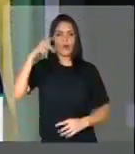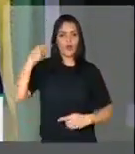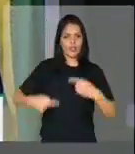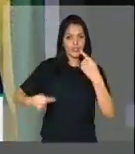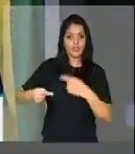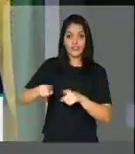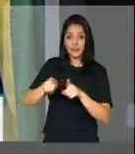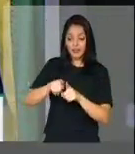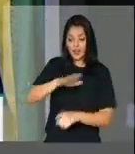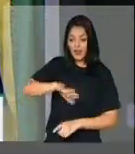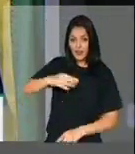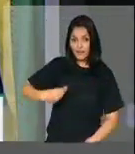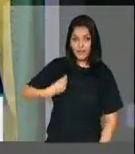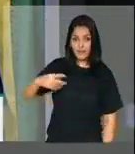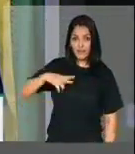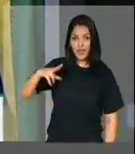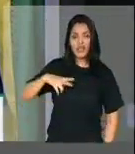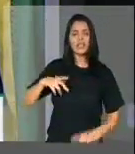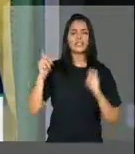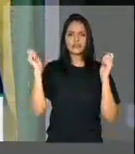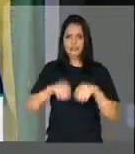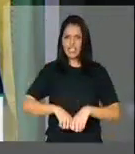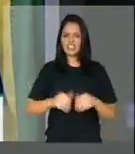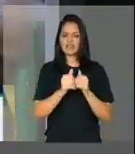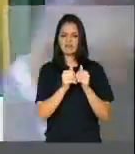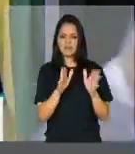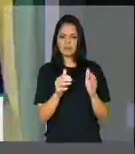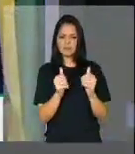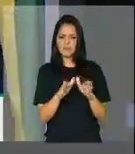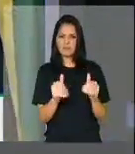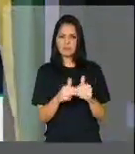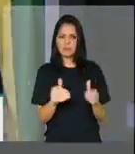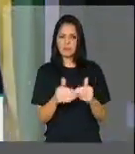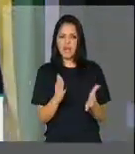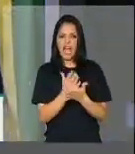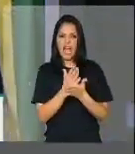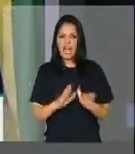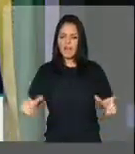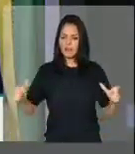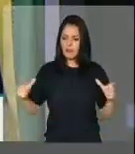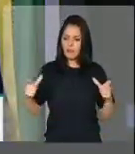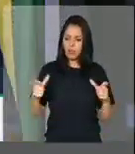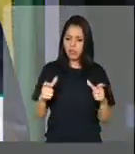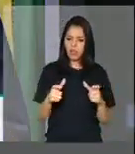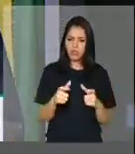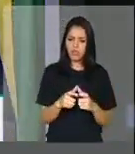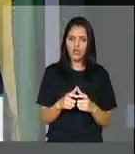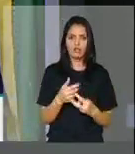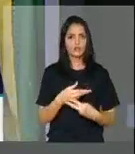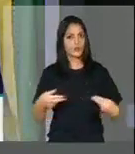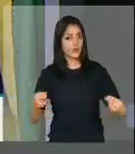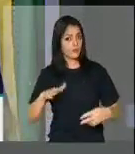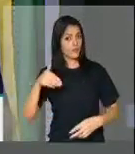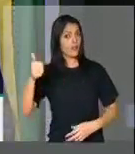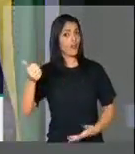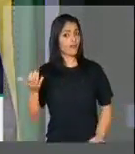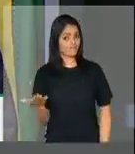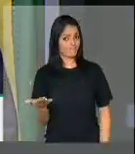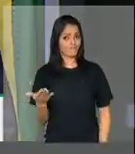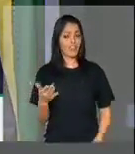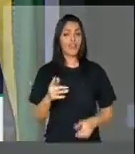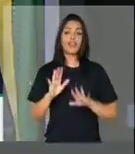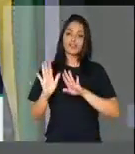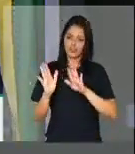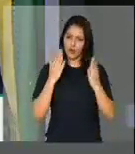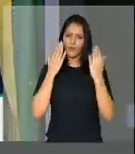destruir as maiores coisas. Sem dúvida, isso é fundamental nesse momento do Brasil. Nós temos visto,